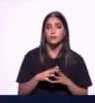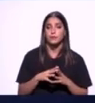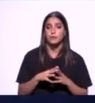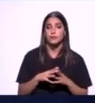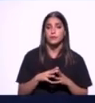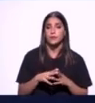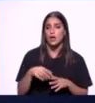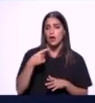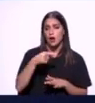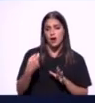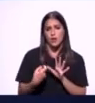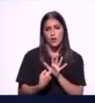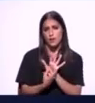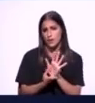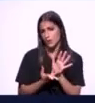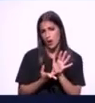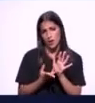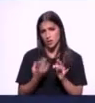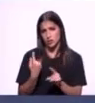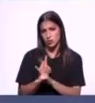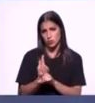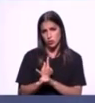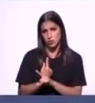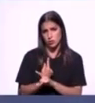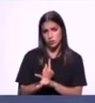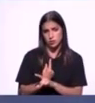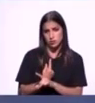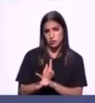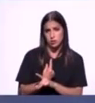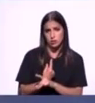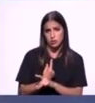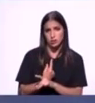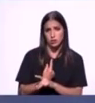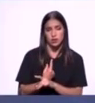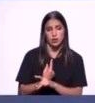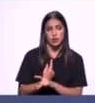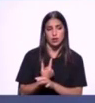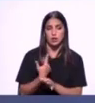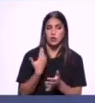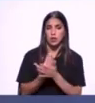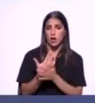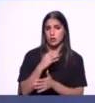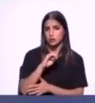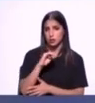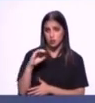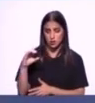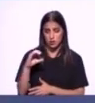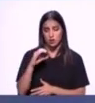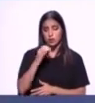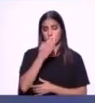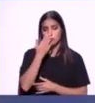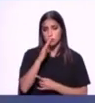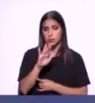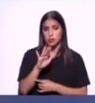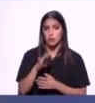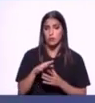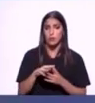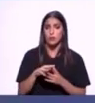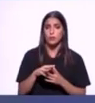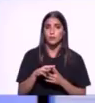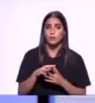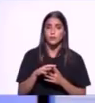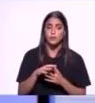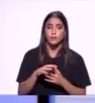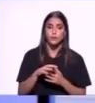há vários pecados originais cometidos pela própria SIC, designadamente com a